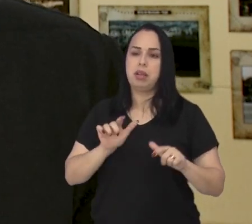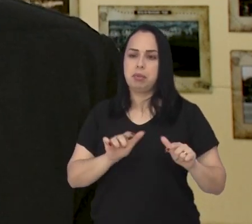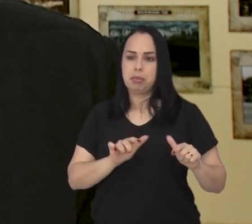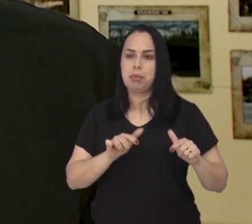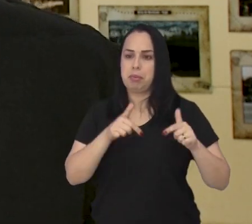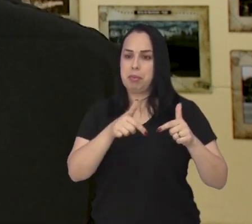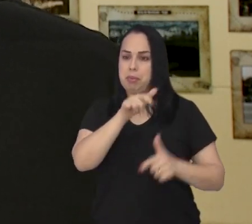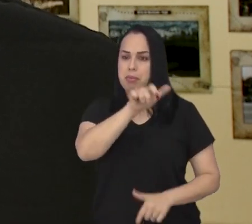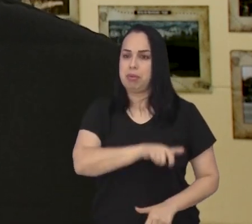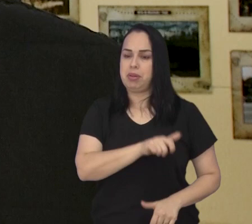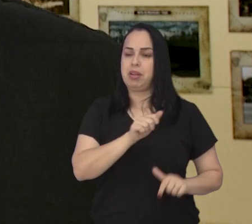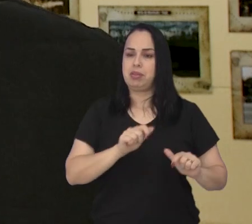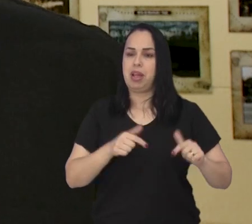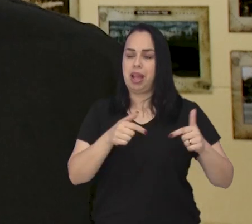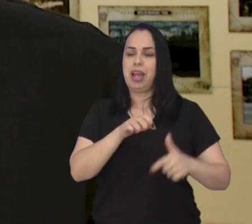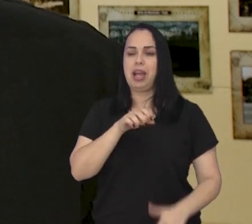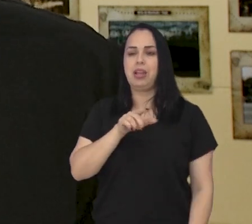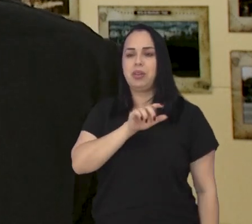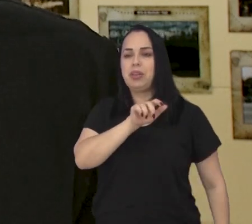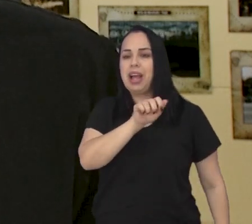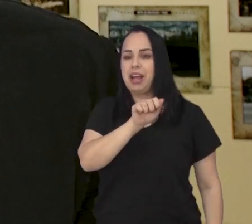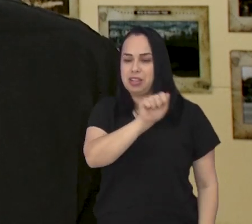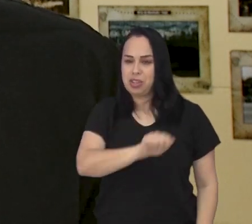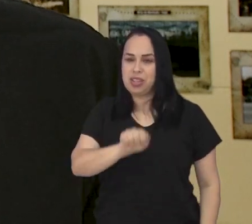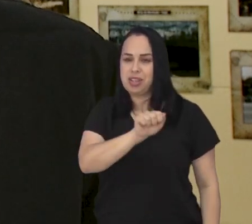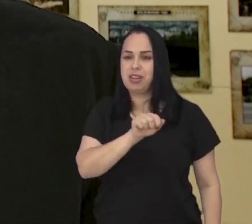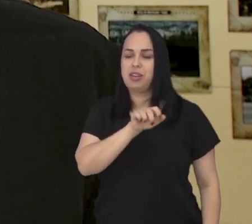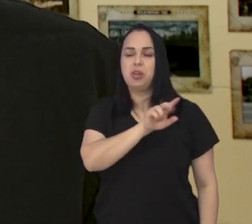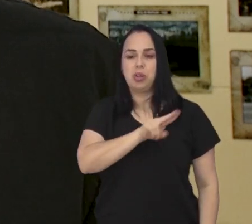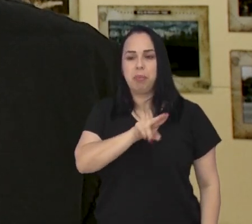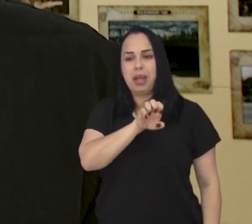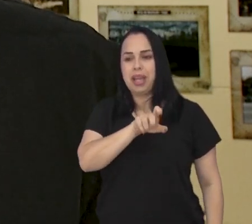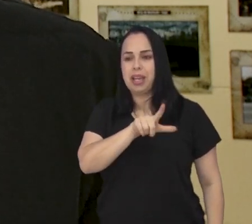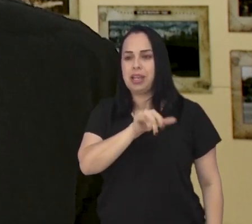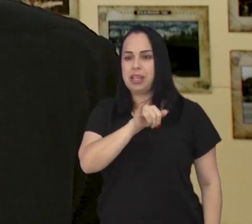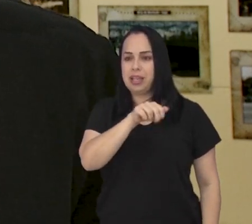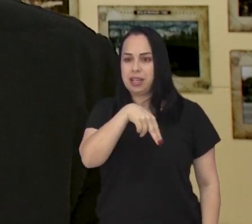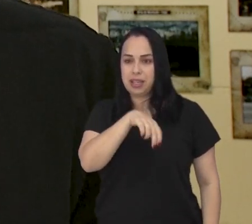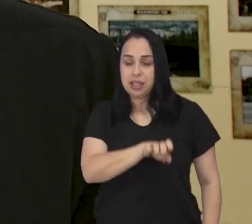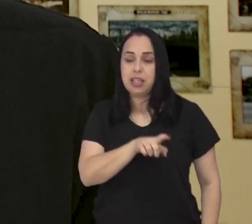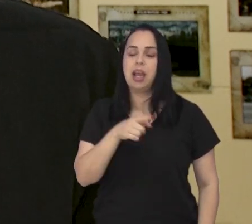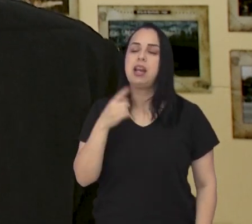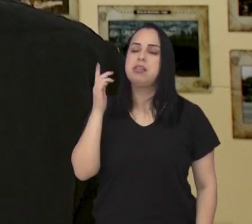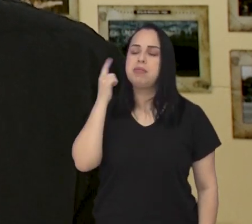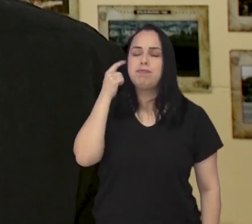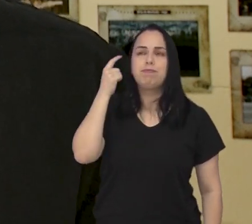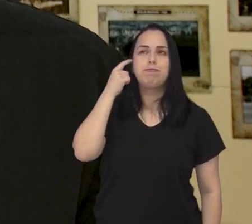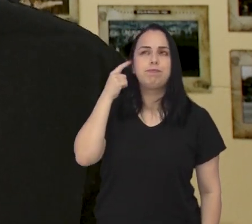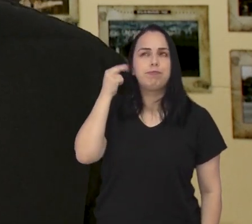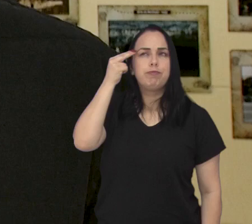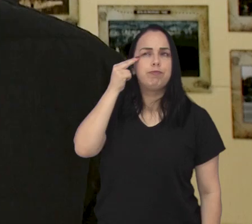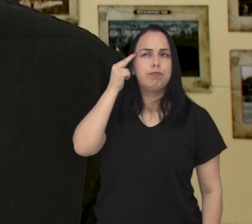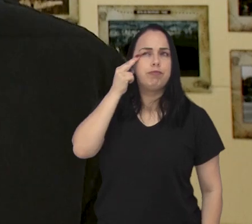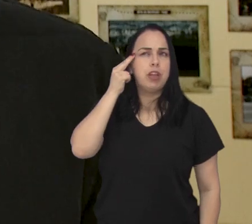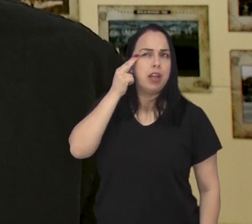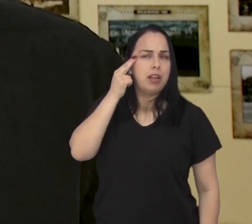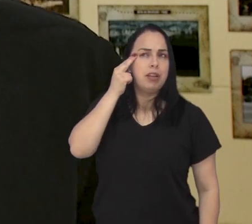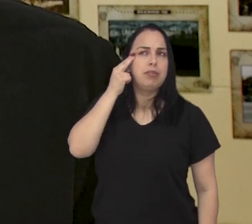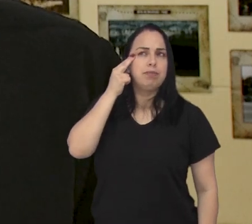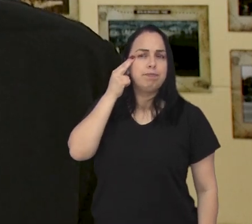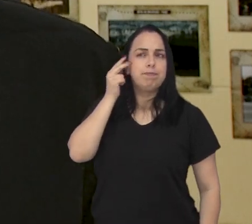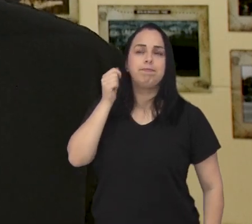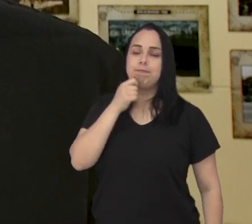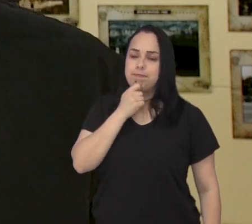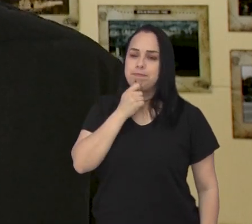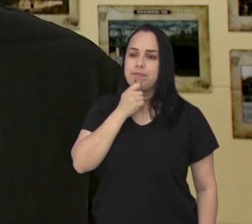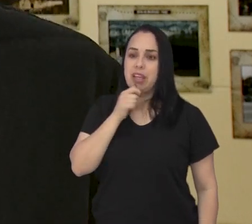tivemos a iniciativa de uma colaboradora Nossa danval Eliane que sempre idealizou né Essa formatação da câmara técnica técnica anval mulher para que nós